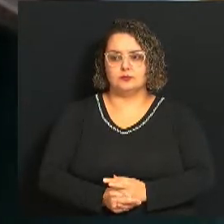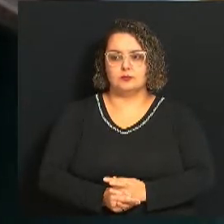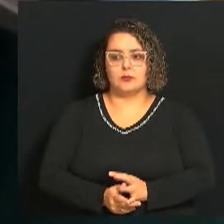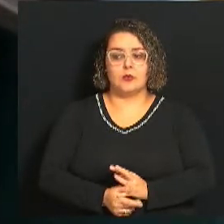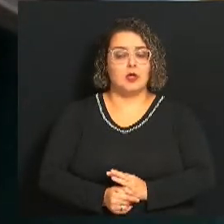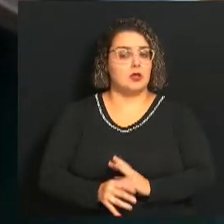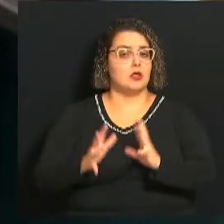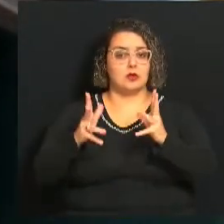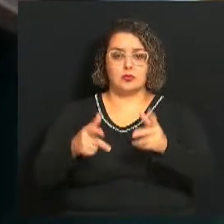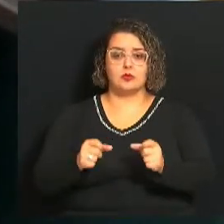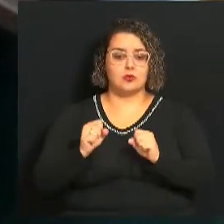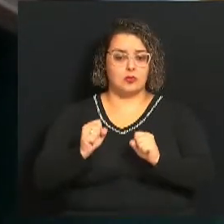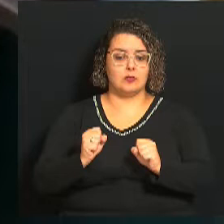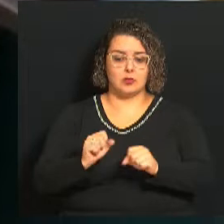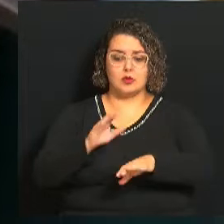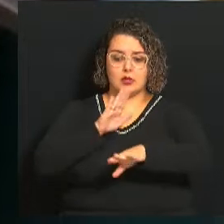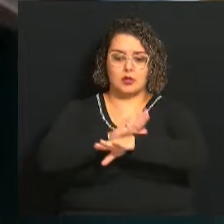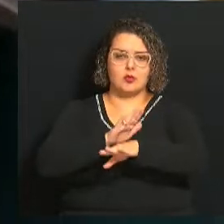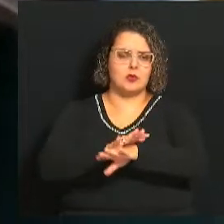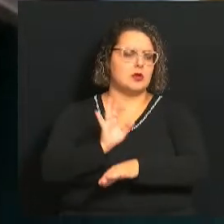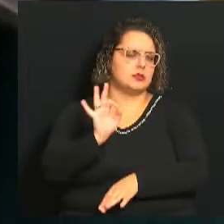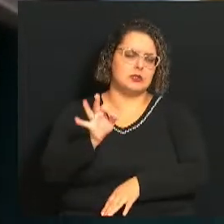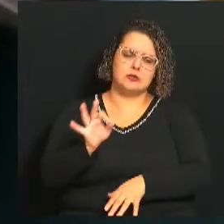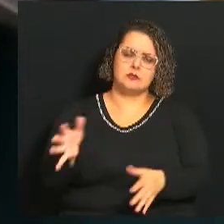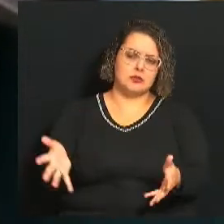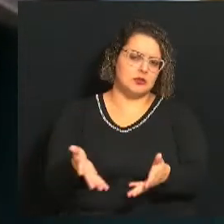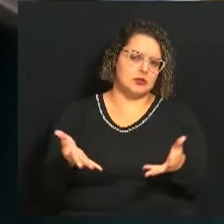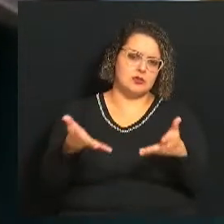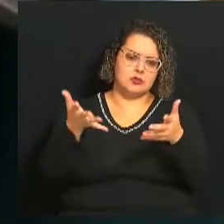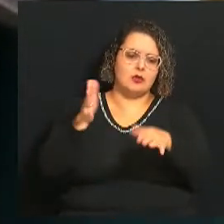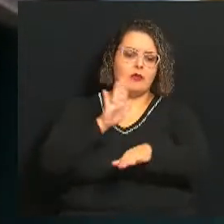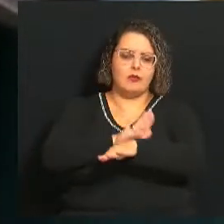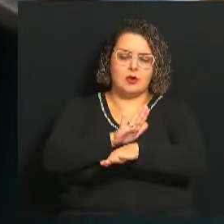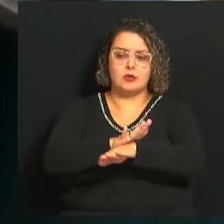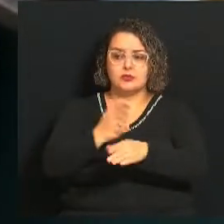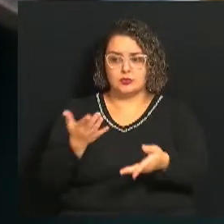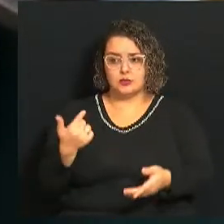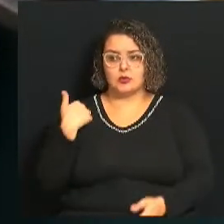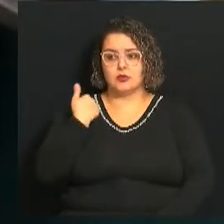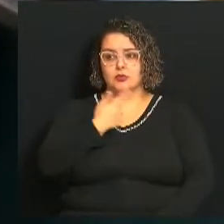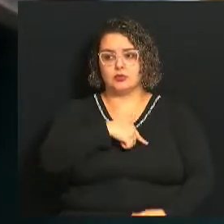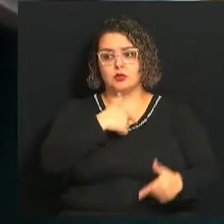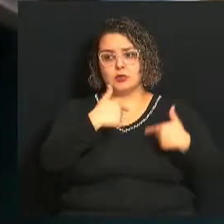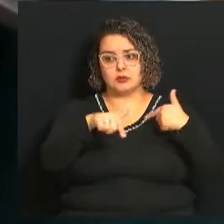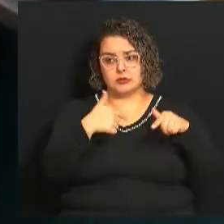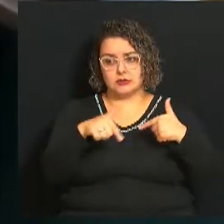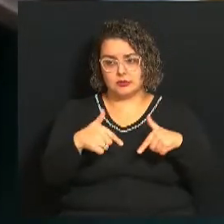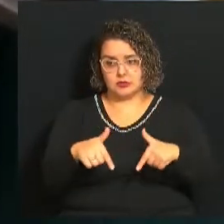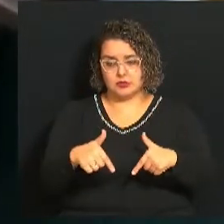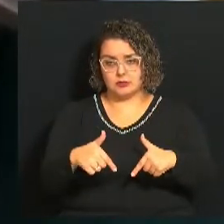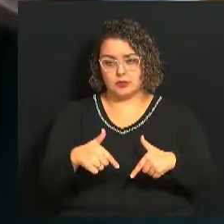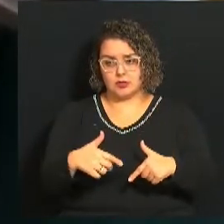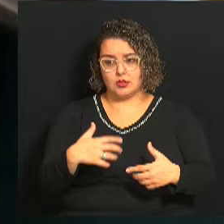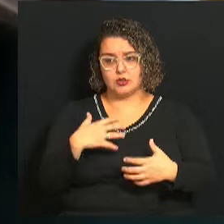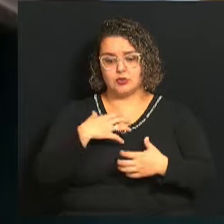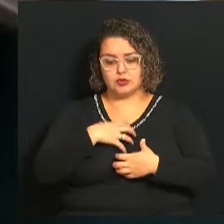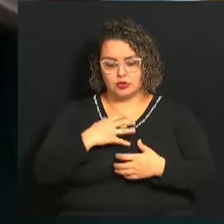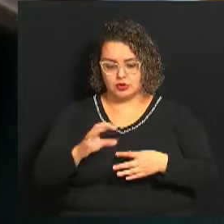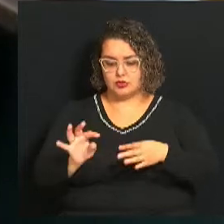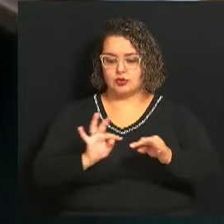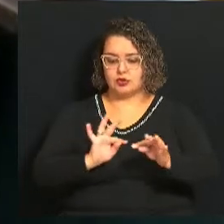contribuir, certamente eu vou contribuir. Nós trabalhamos de forma